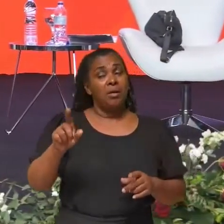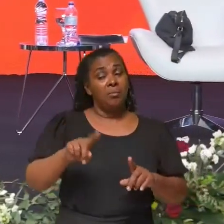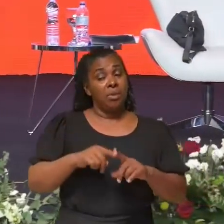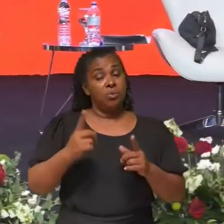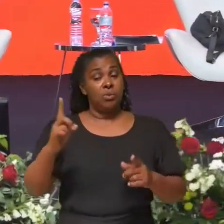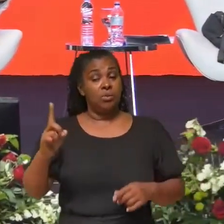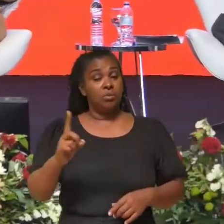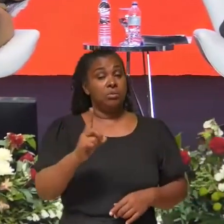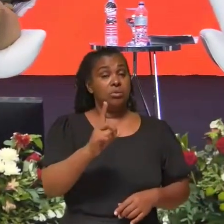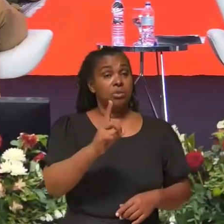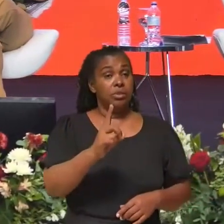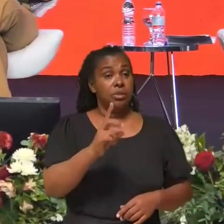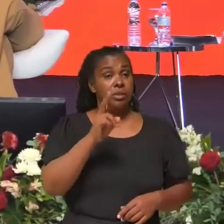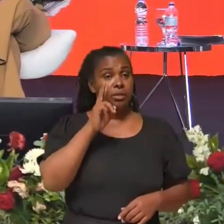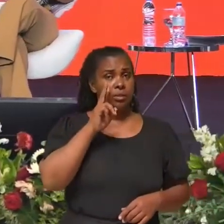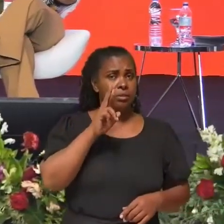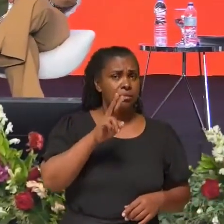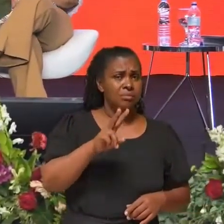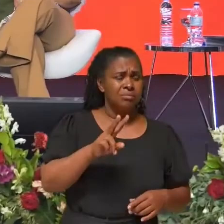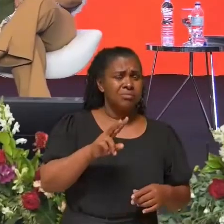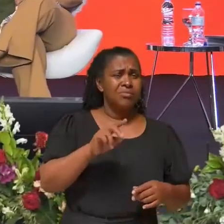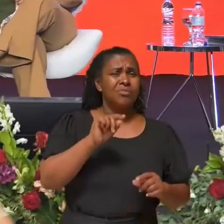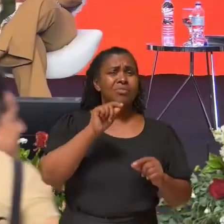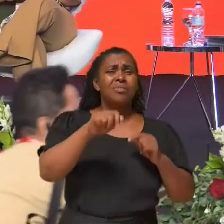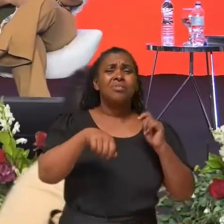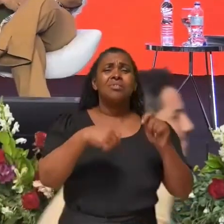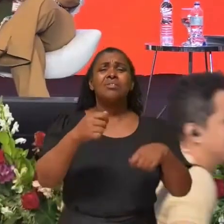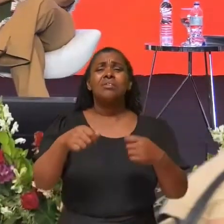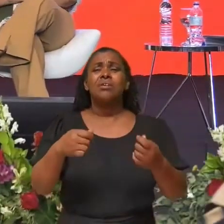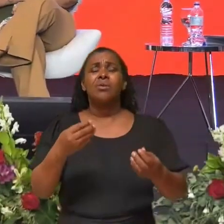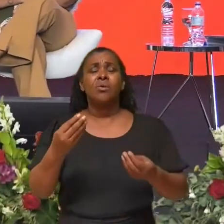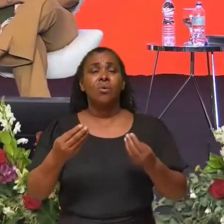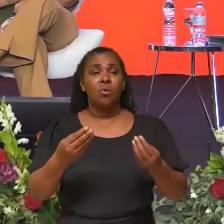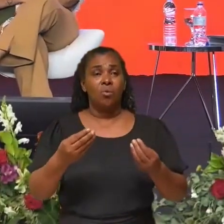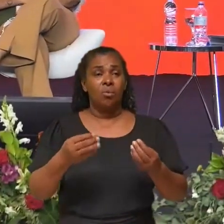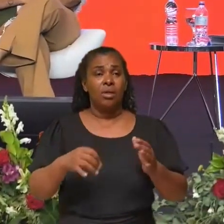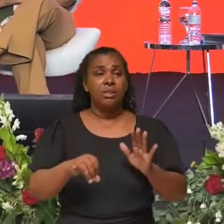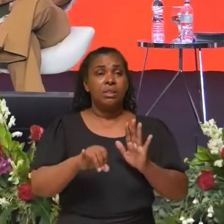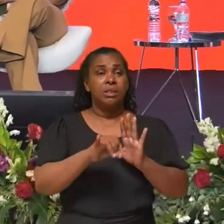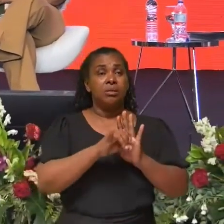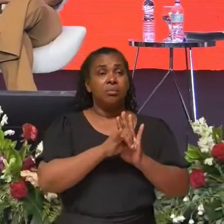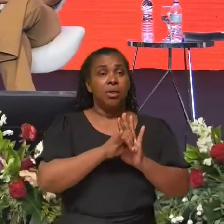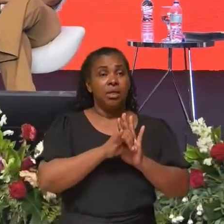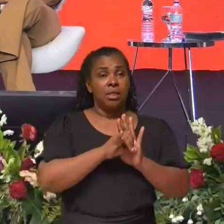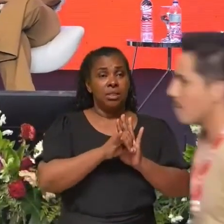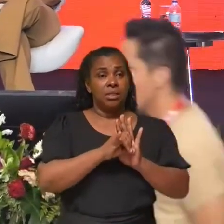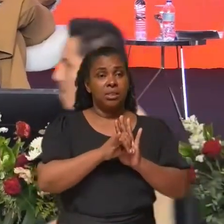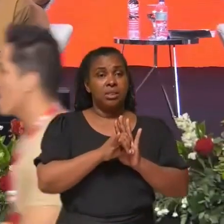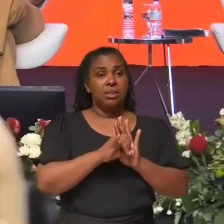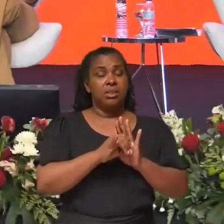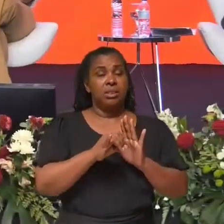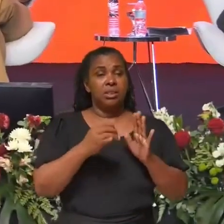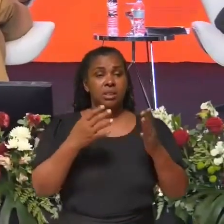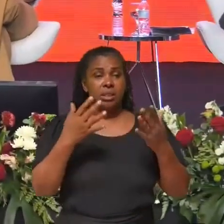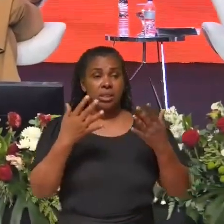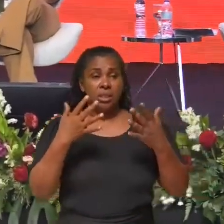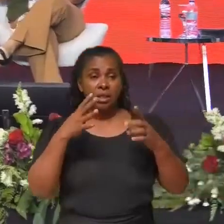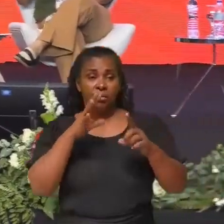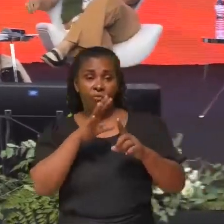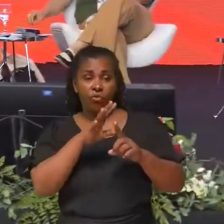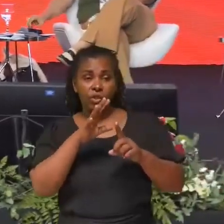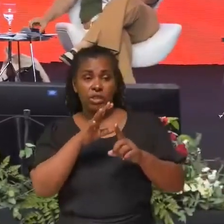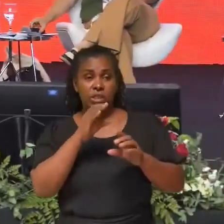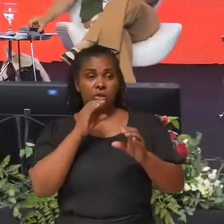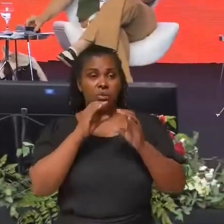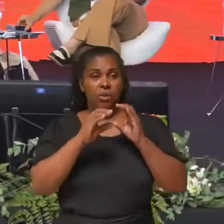são. Essa imagem filtra a comunicação. Antes de eu te conhecer, eu tenho